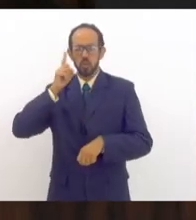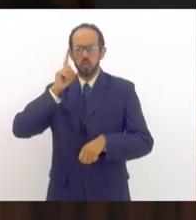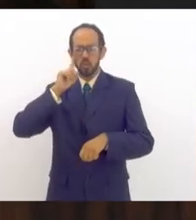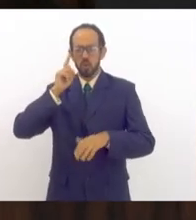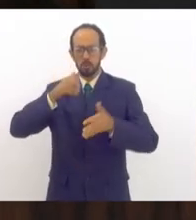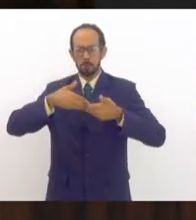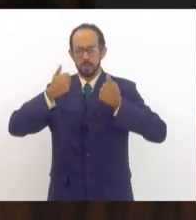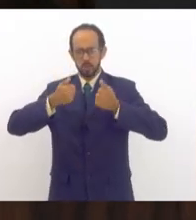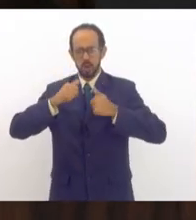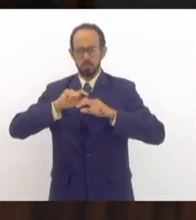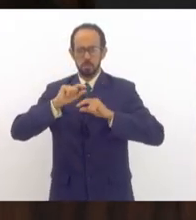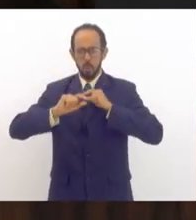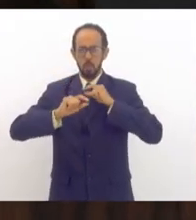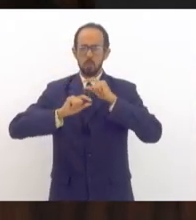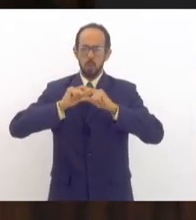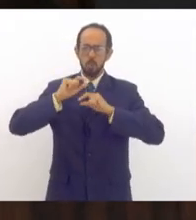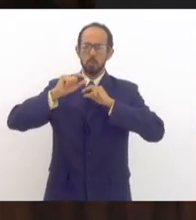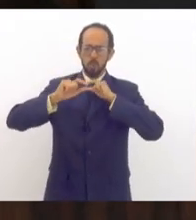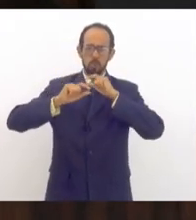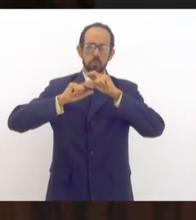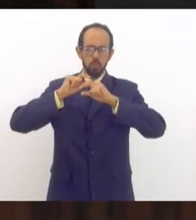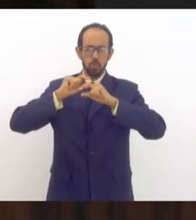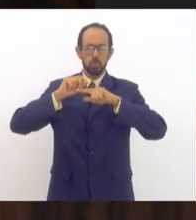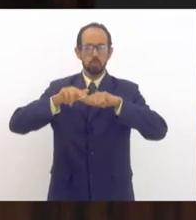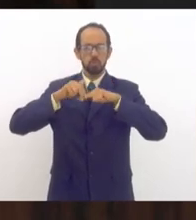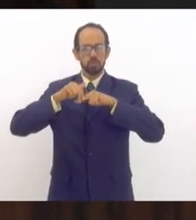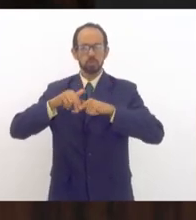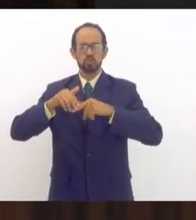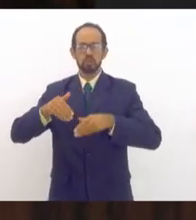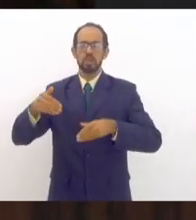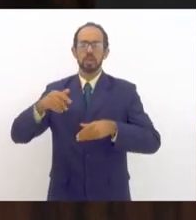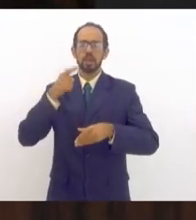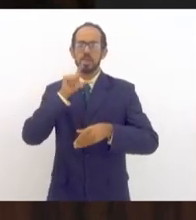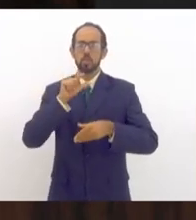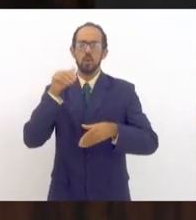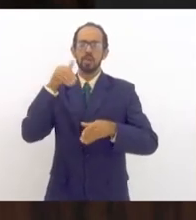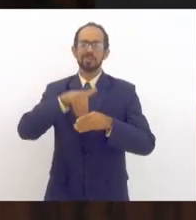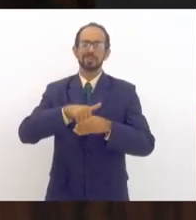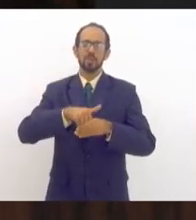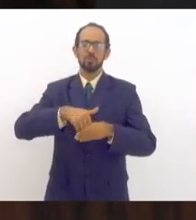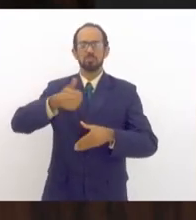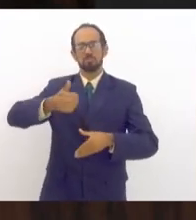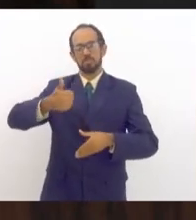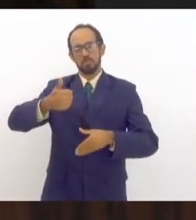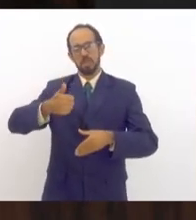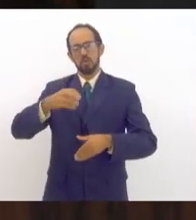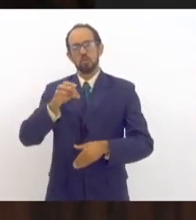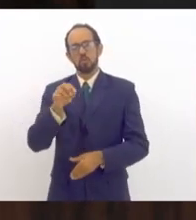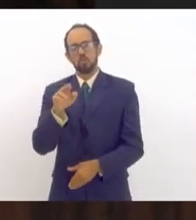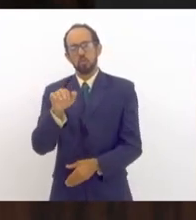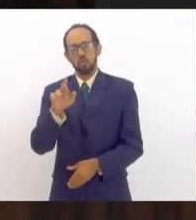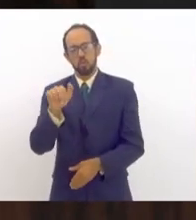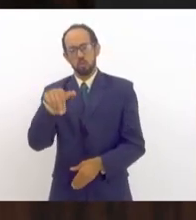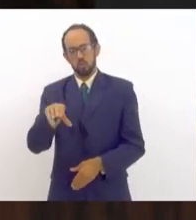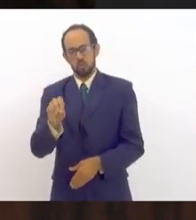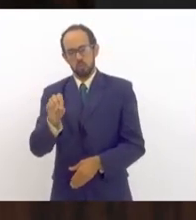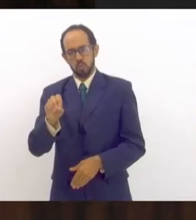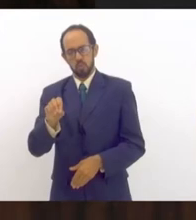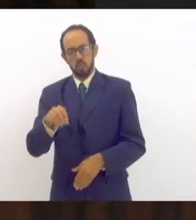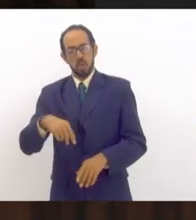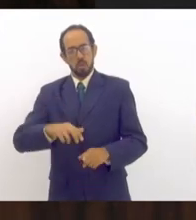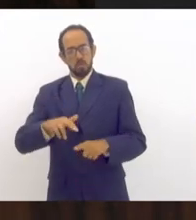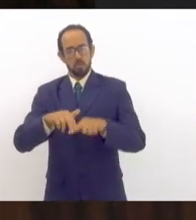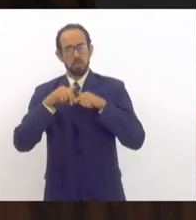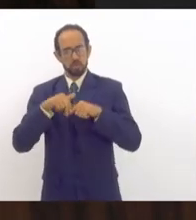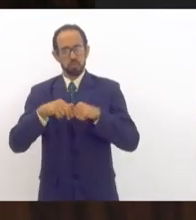pouco melhorando as coisas por isso que ele foi eleito no primeiro turno e Realmente nós temos que acreditar hoje na política nós